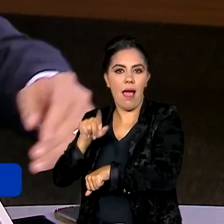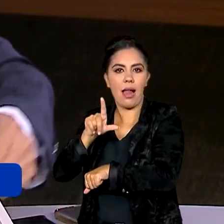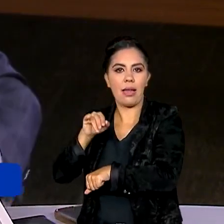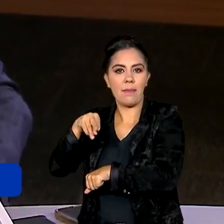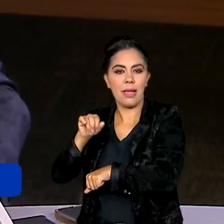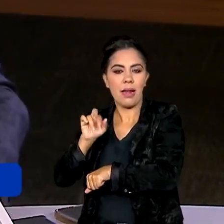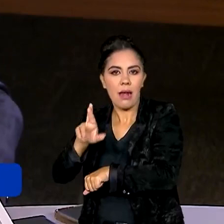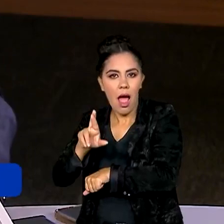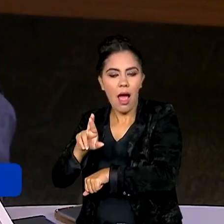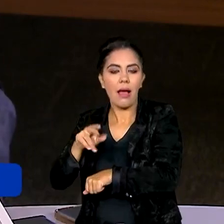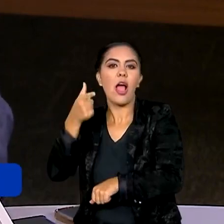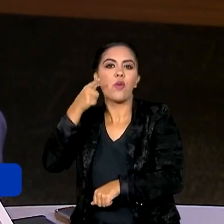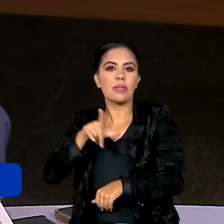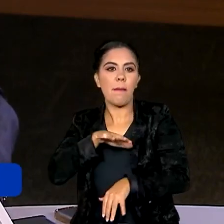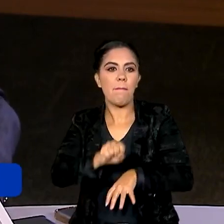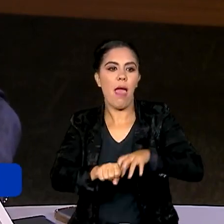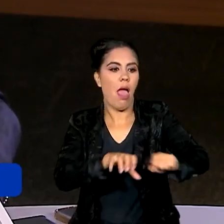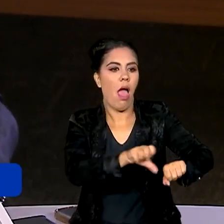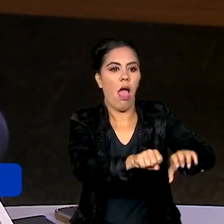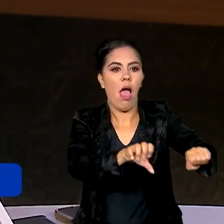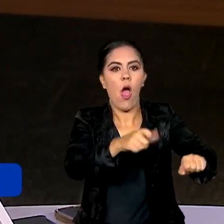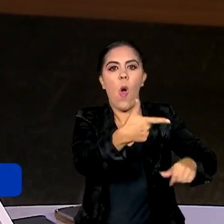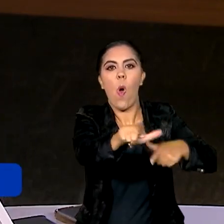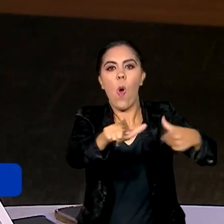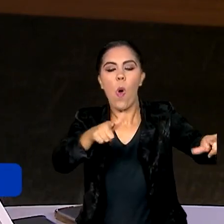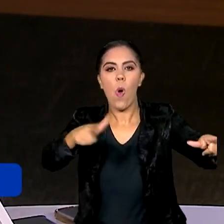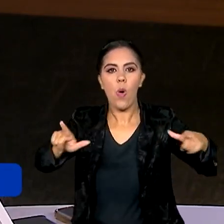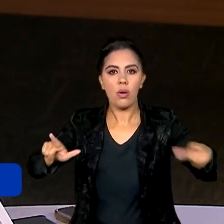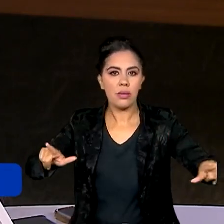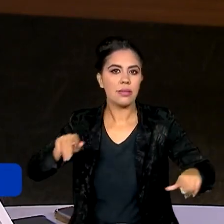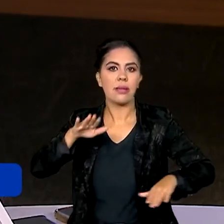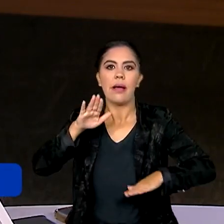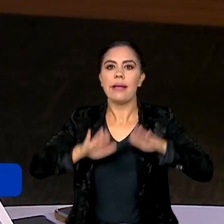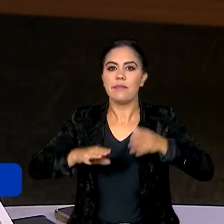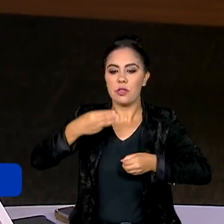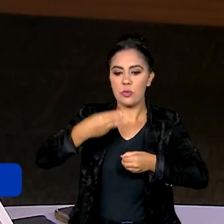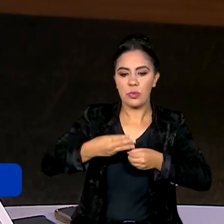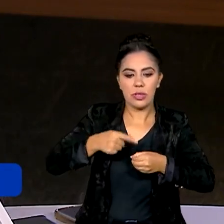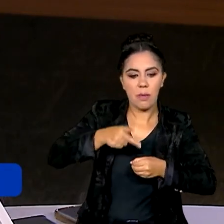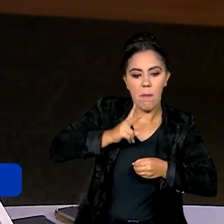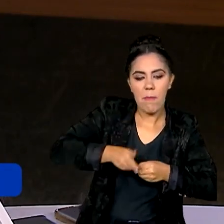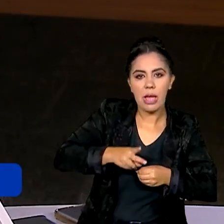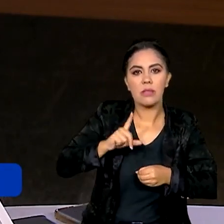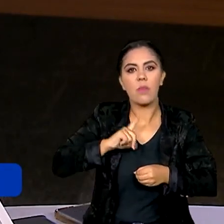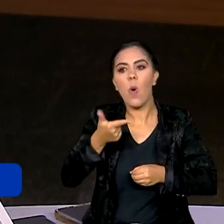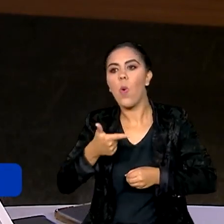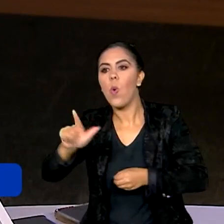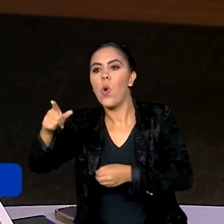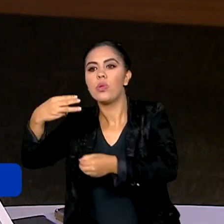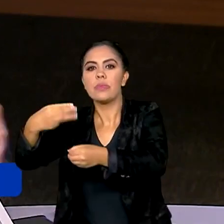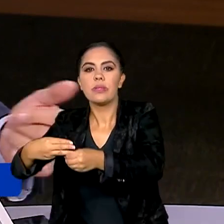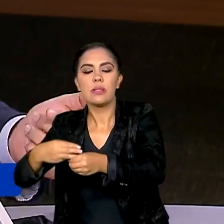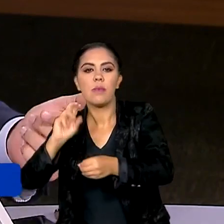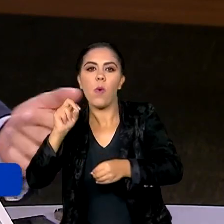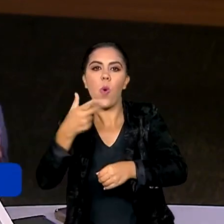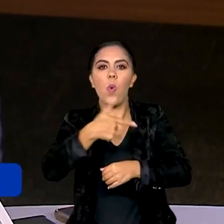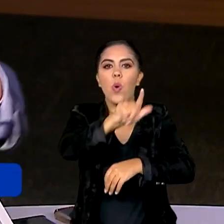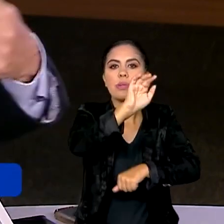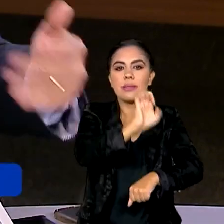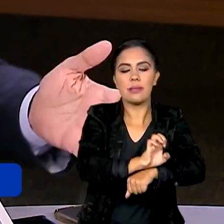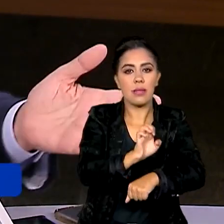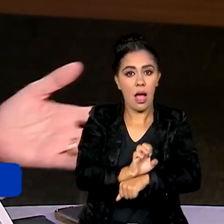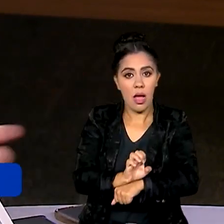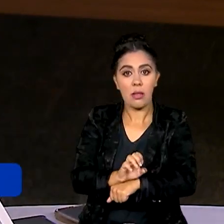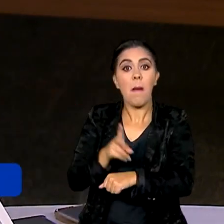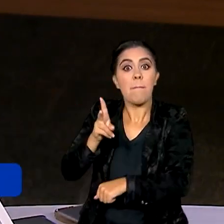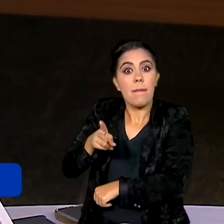obras e consegue pegar mais 10, às vezes no mesmo município, às vezes em outro município ou em outro estado, mesmo estando negativada,